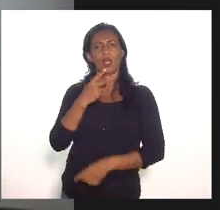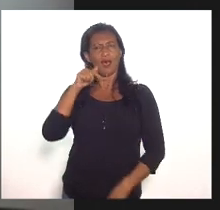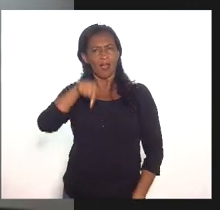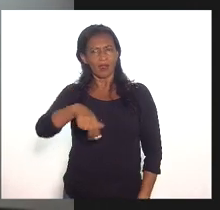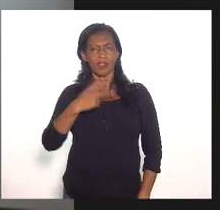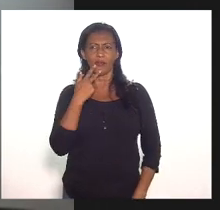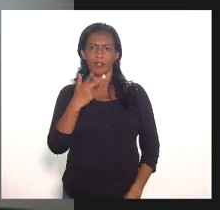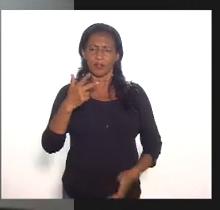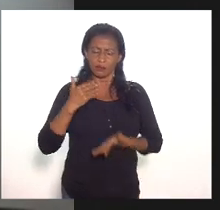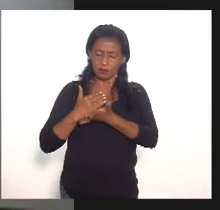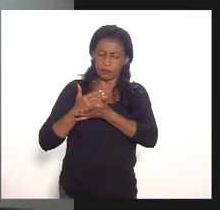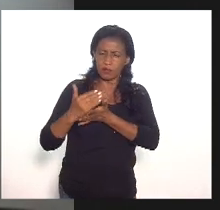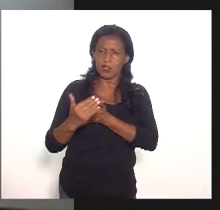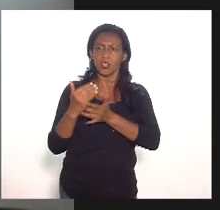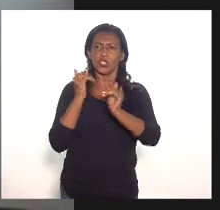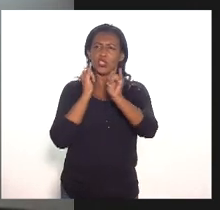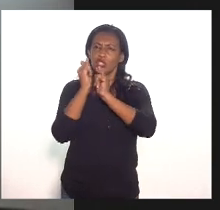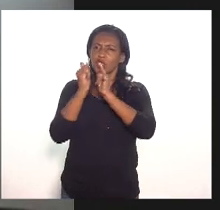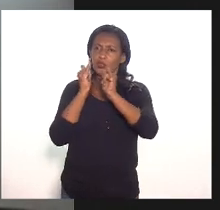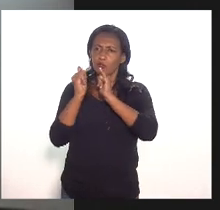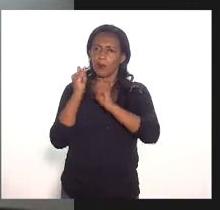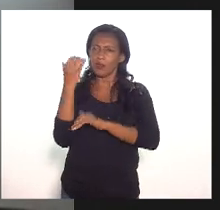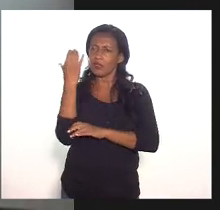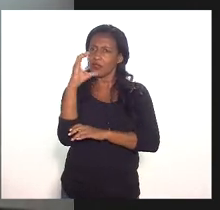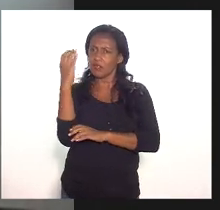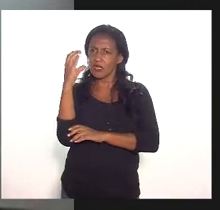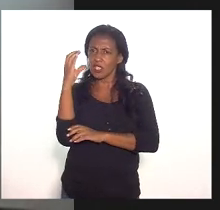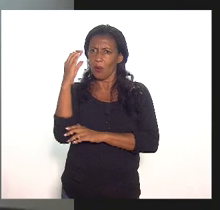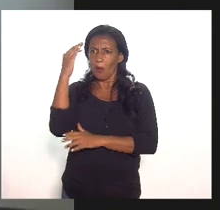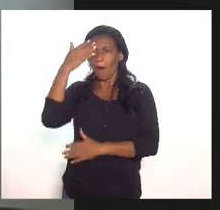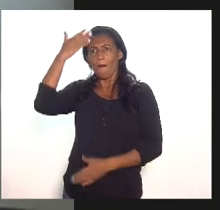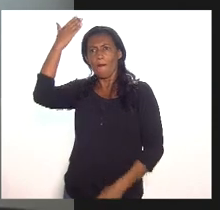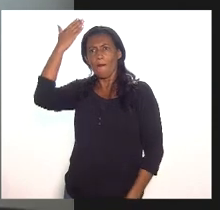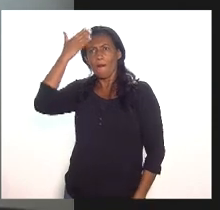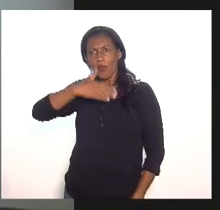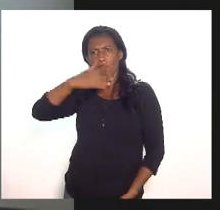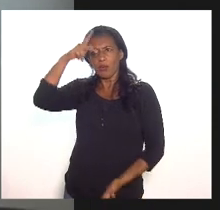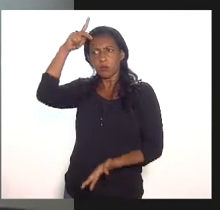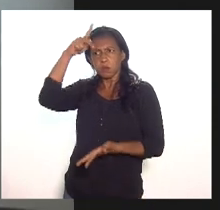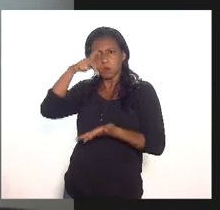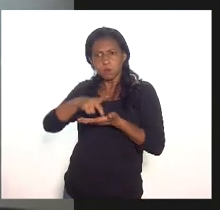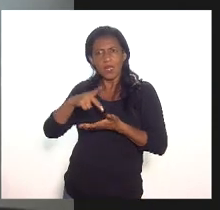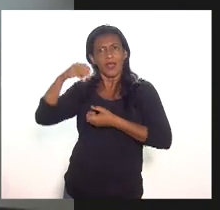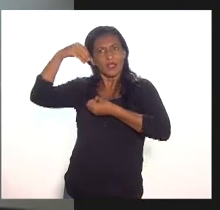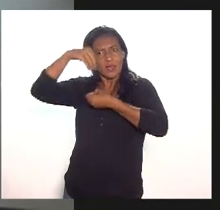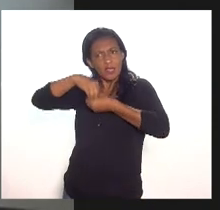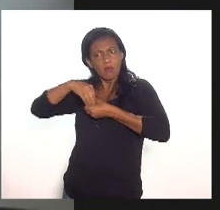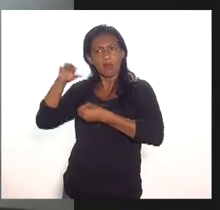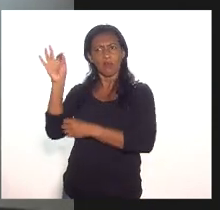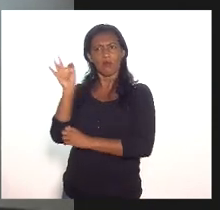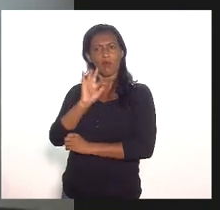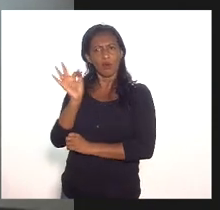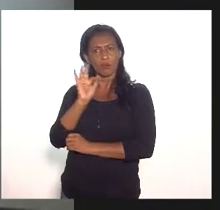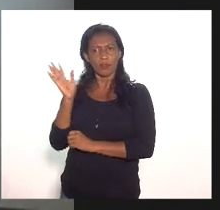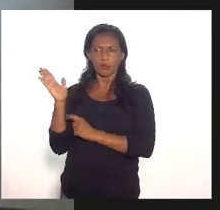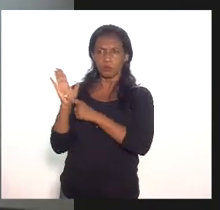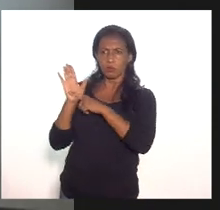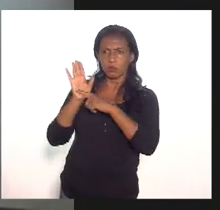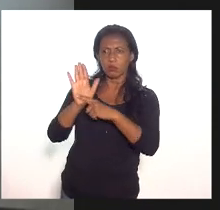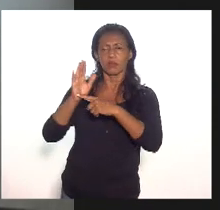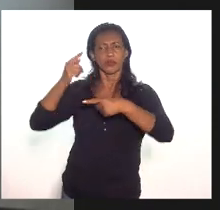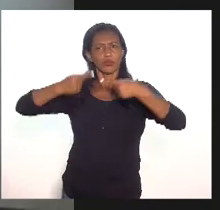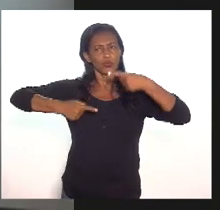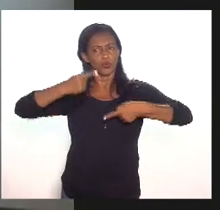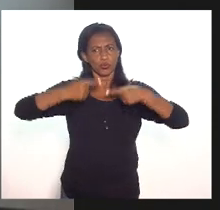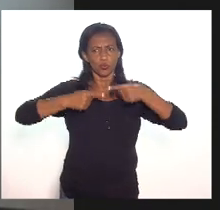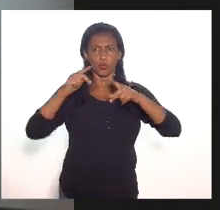a partir de dados cientificamente provados em universidades, em academias, que se propõem a discutir o